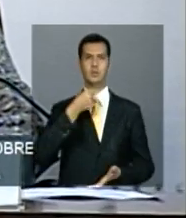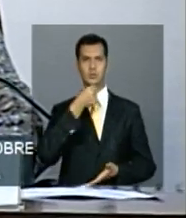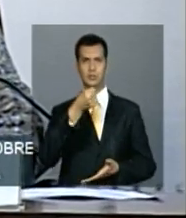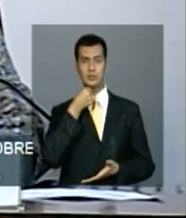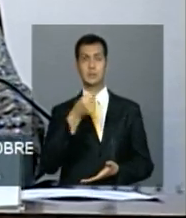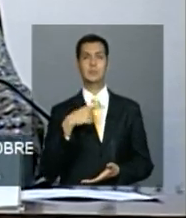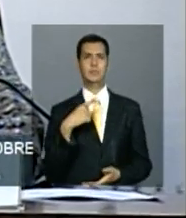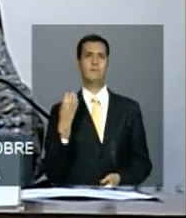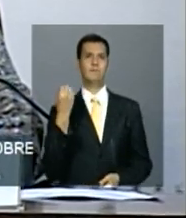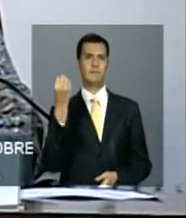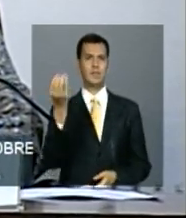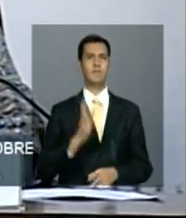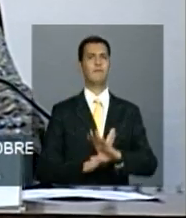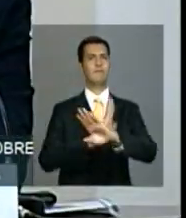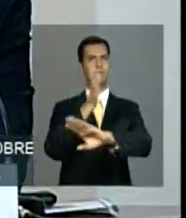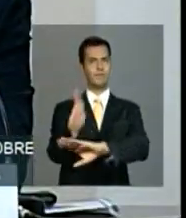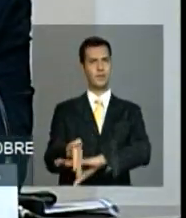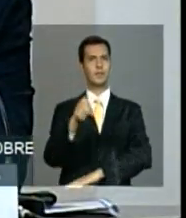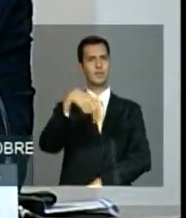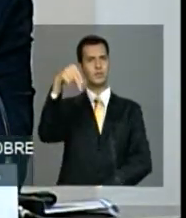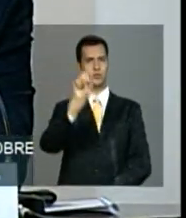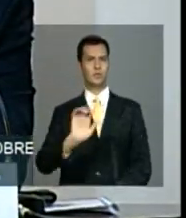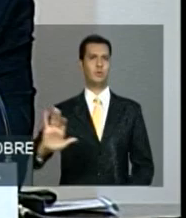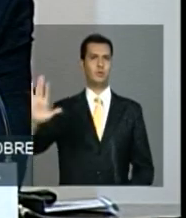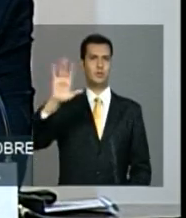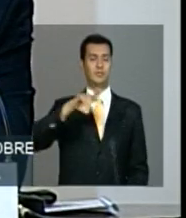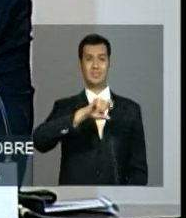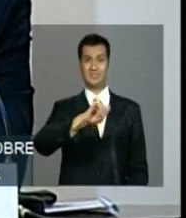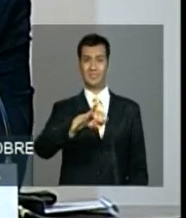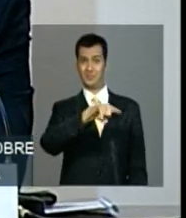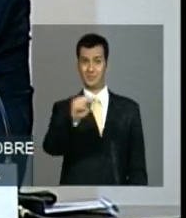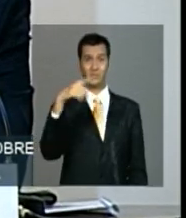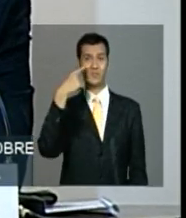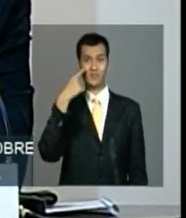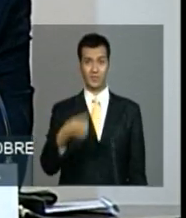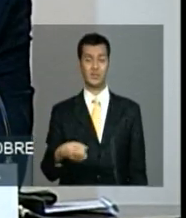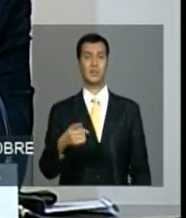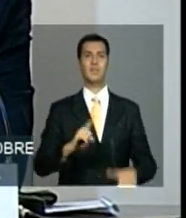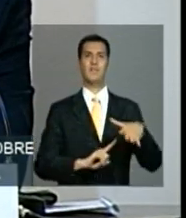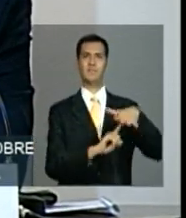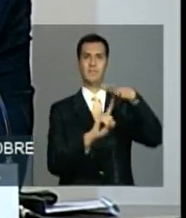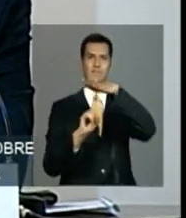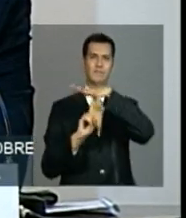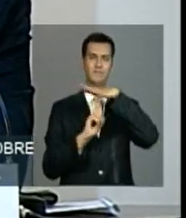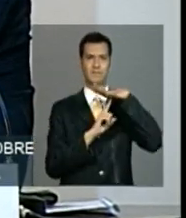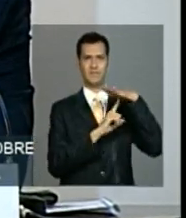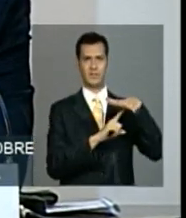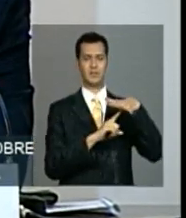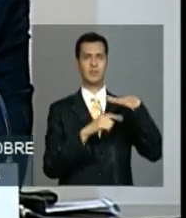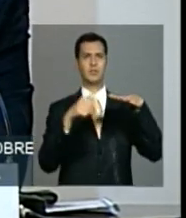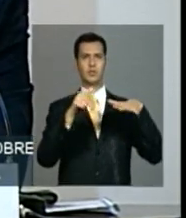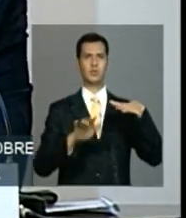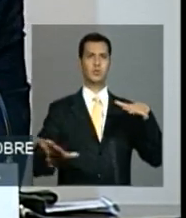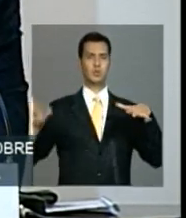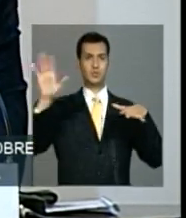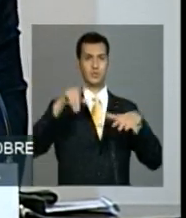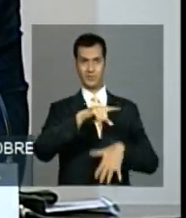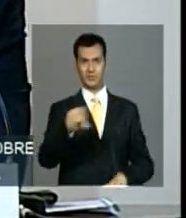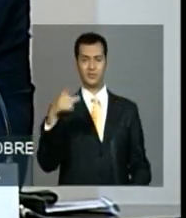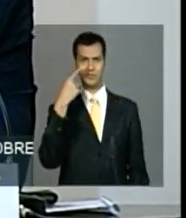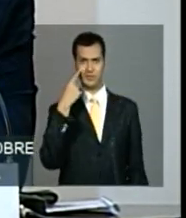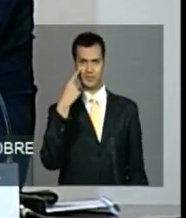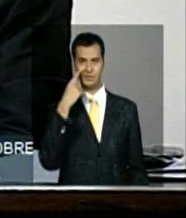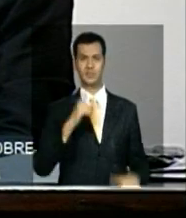realidade da seca no nordeste eh se for uma feira no interior do Nordeste vai ver que a feira o